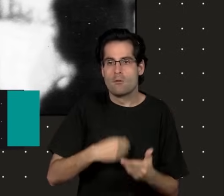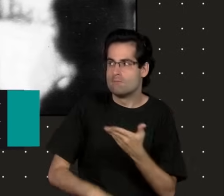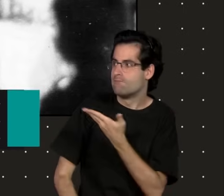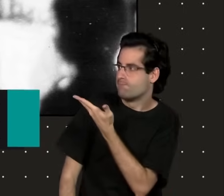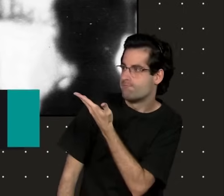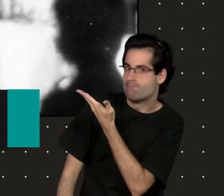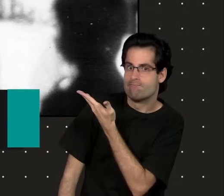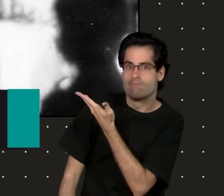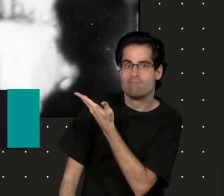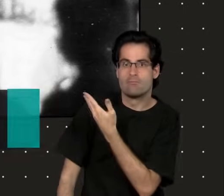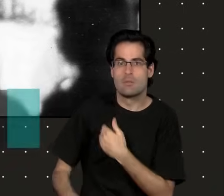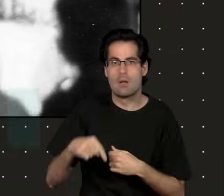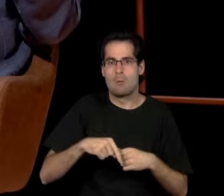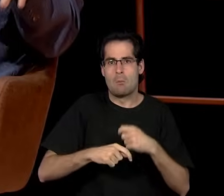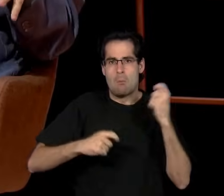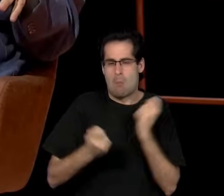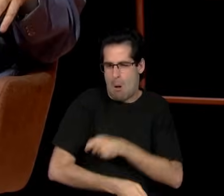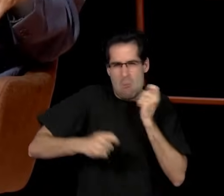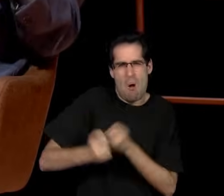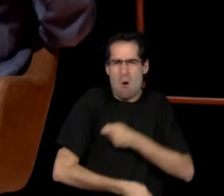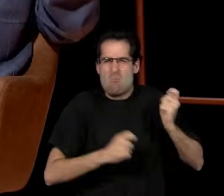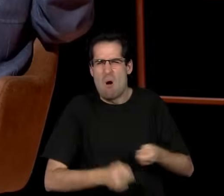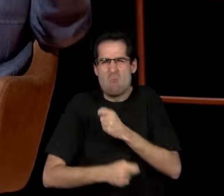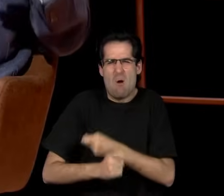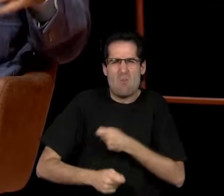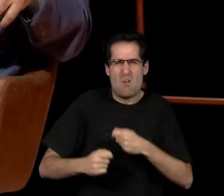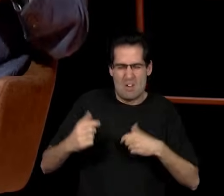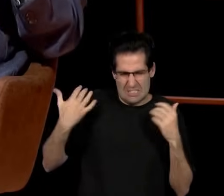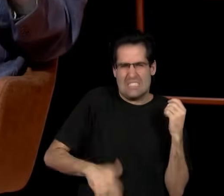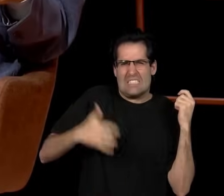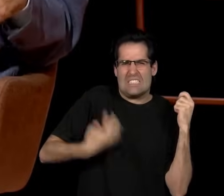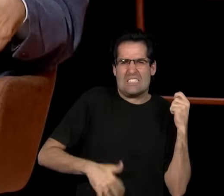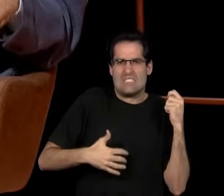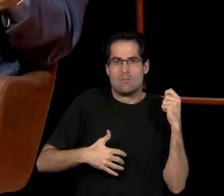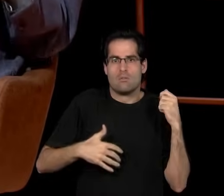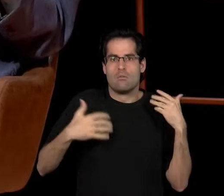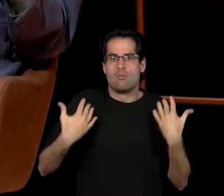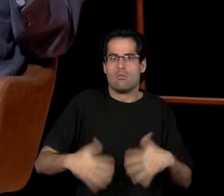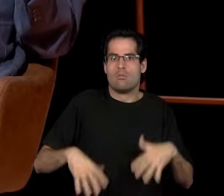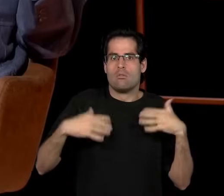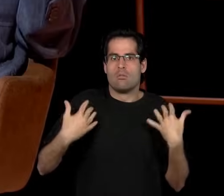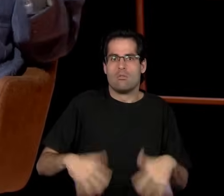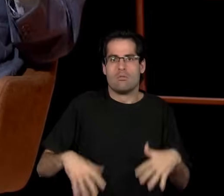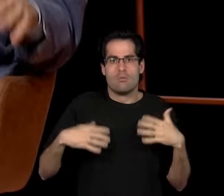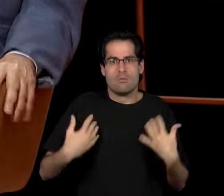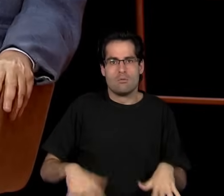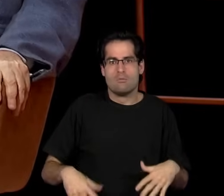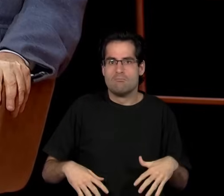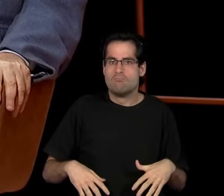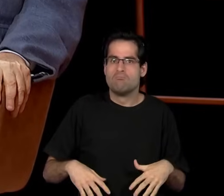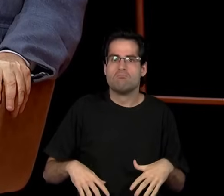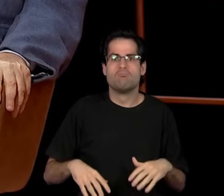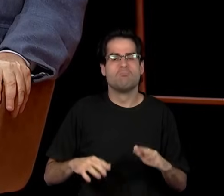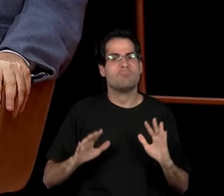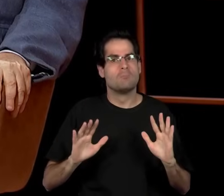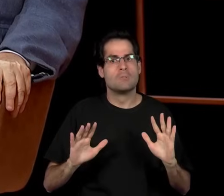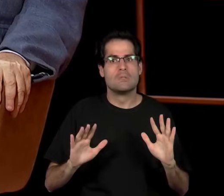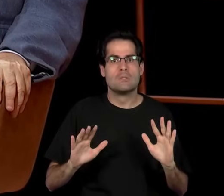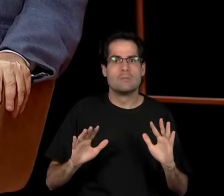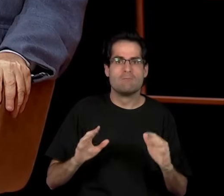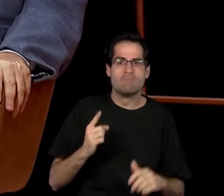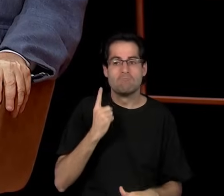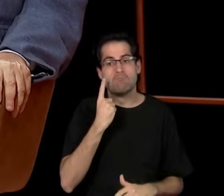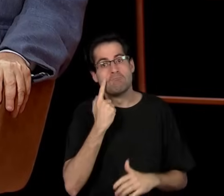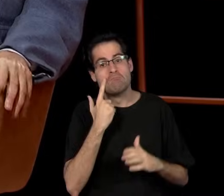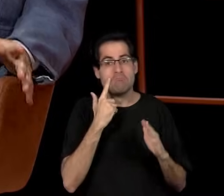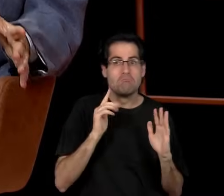do Paulo Ricardo, os outros 2, o Esquiavão feio. Então, grande músico, né? Precisamos de uma coisa mais